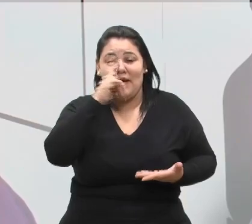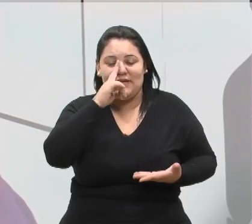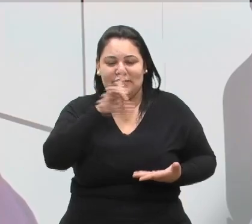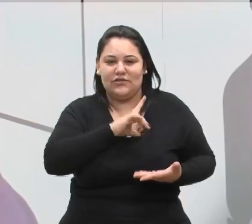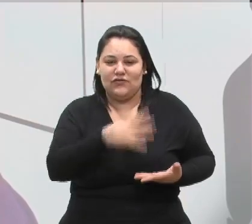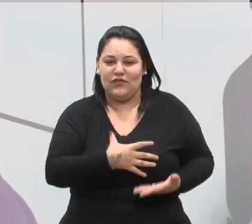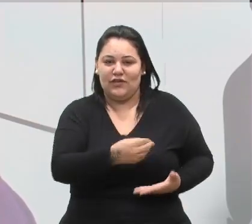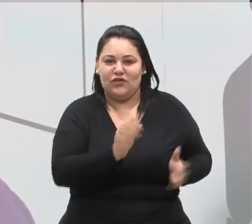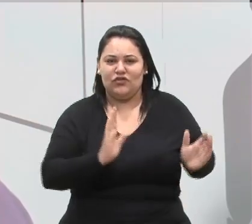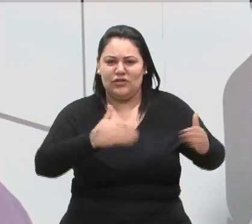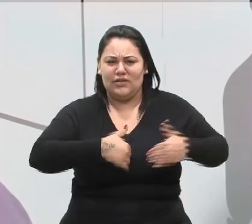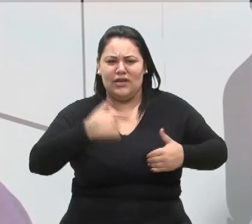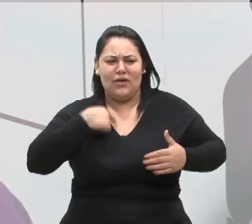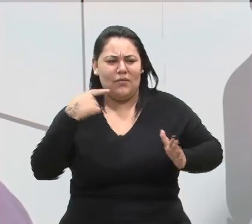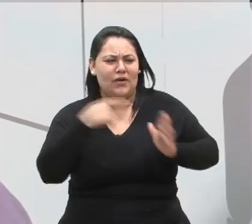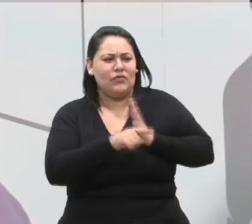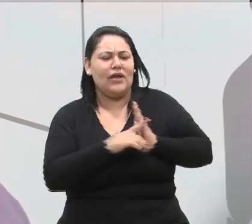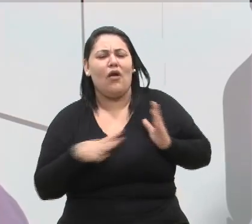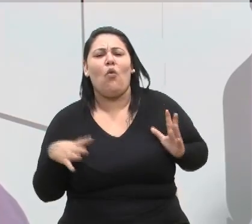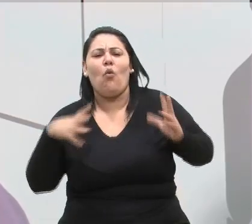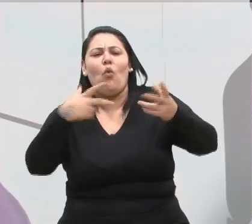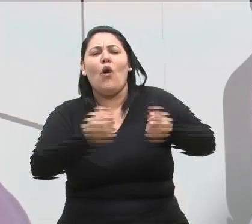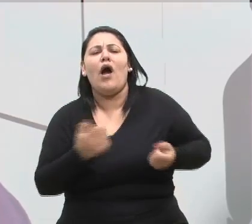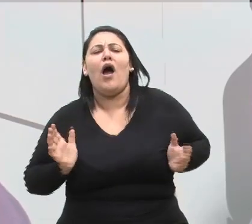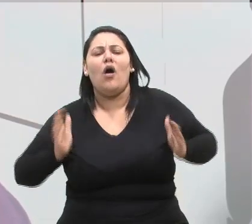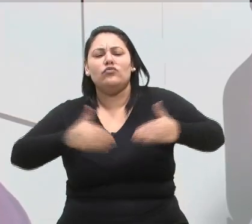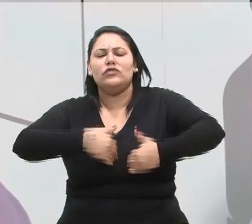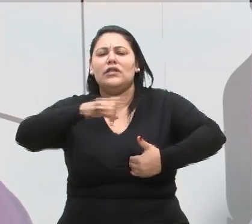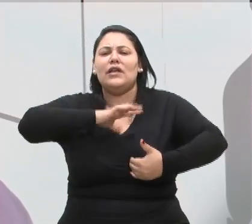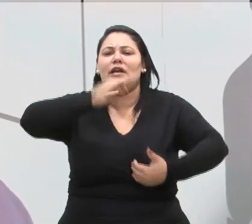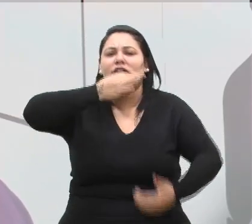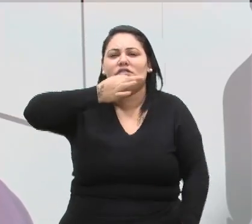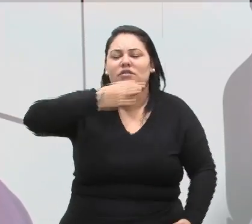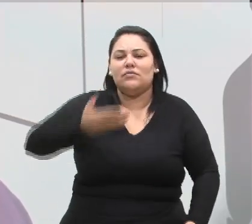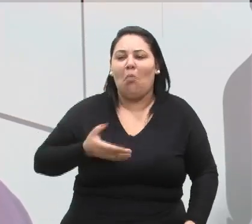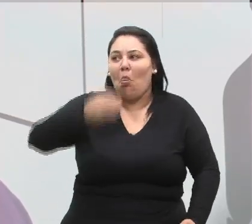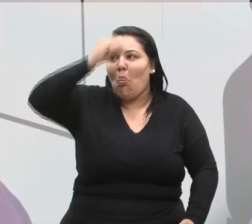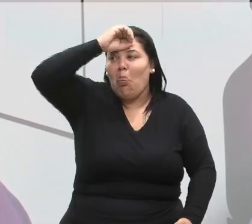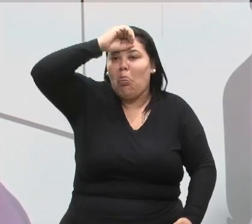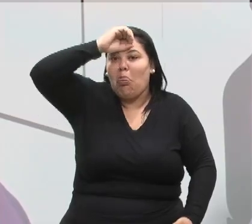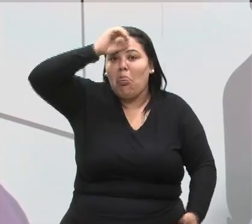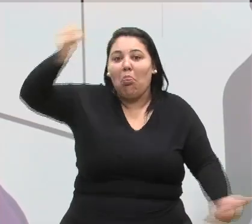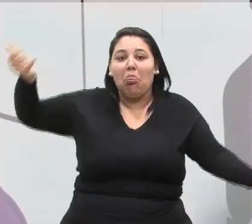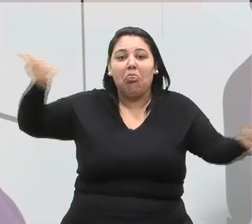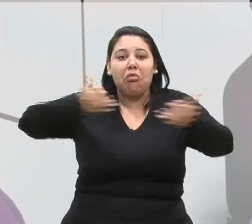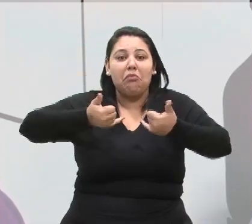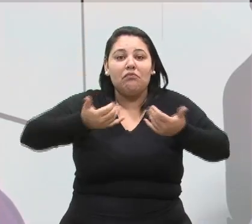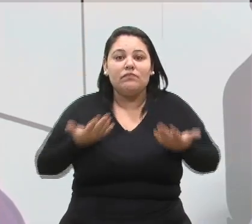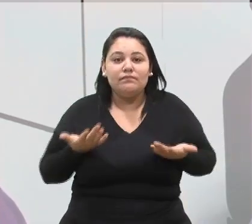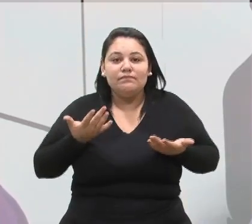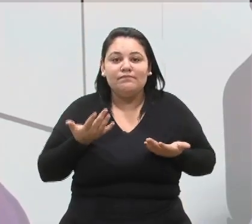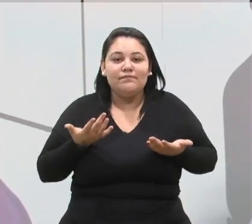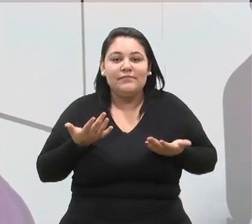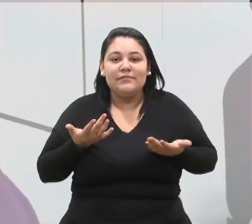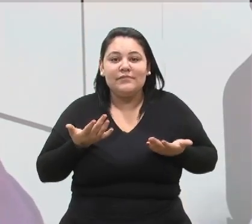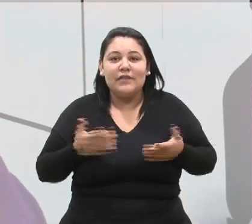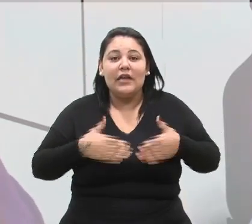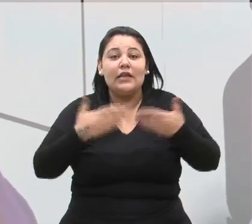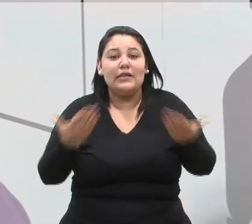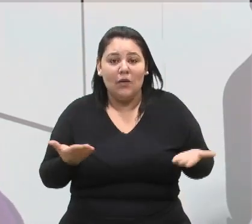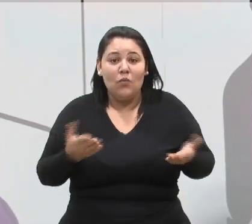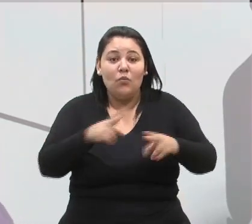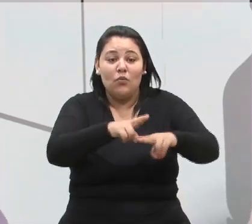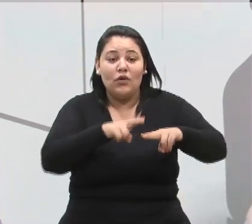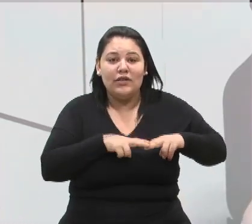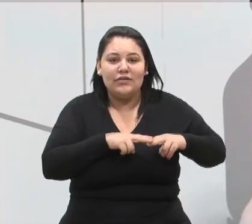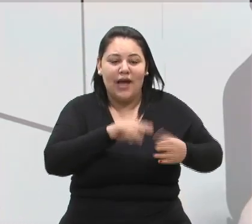perguntei para elas, tá, mas quantos autistas nós temos em Caxias do Sul? Ninguém tinha essa informação, né? Então, justamente a